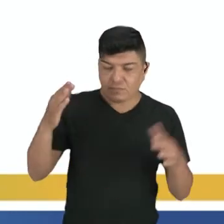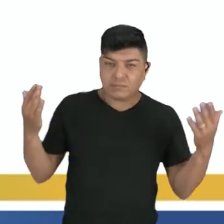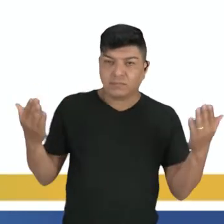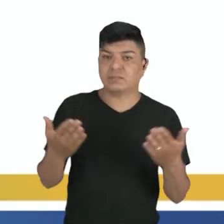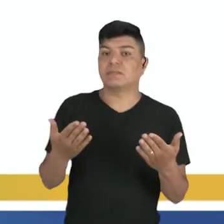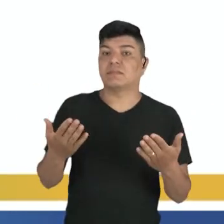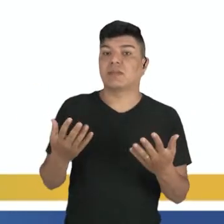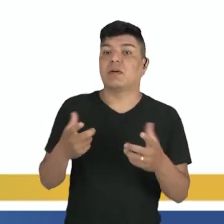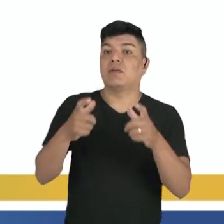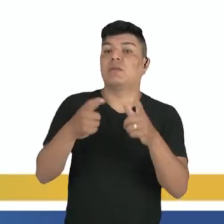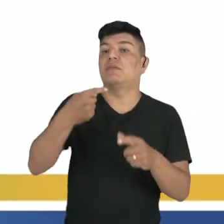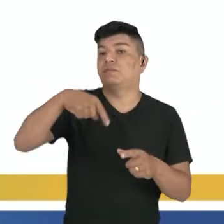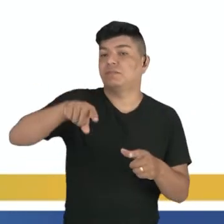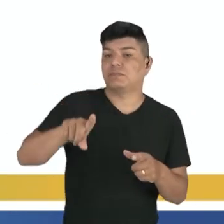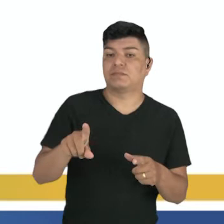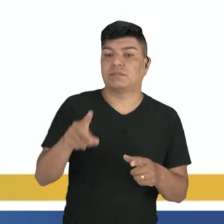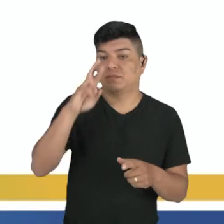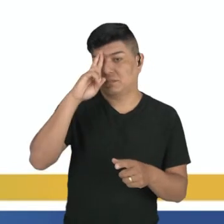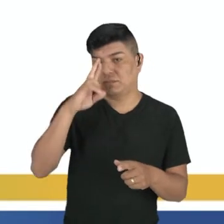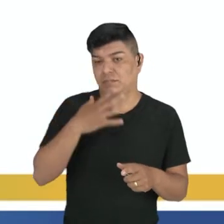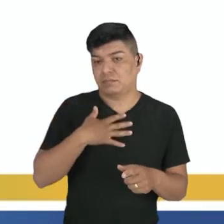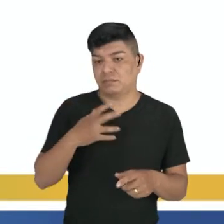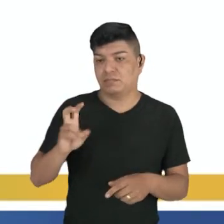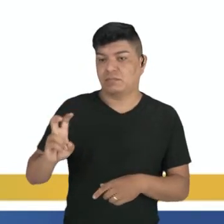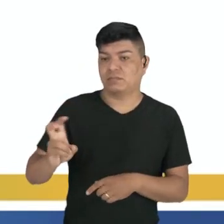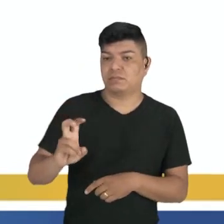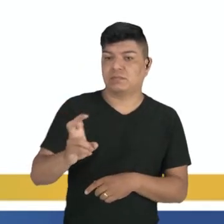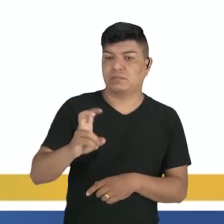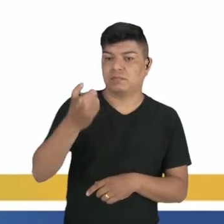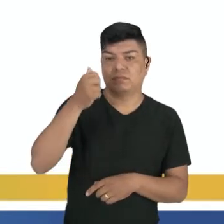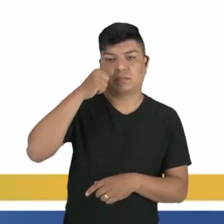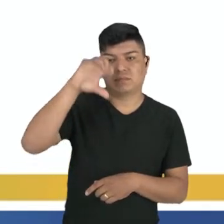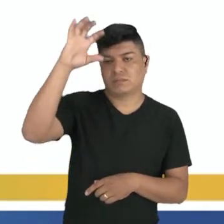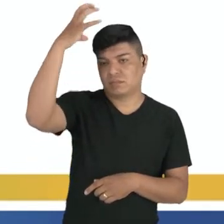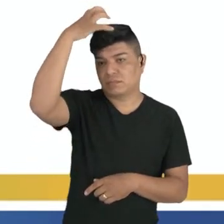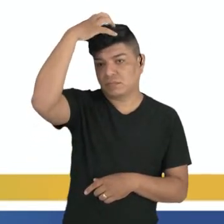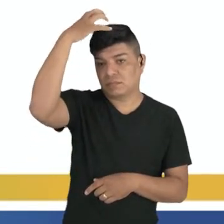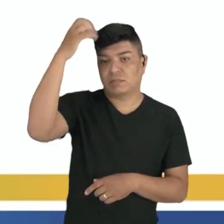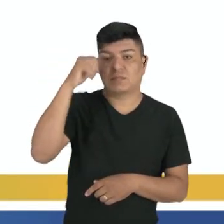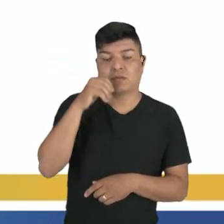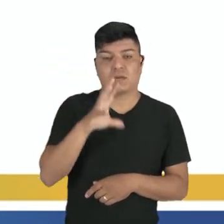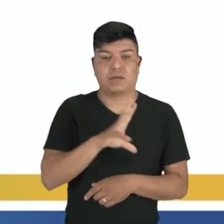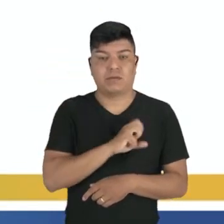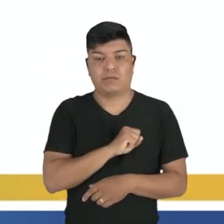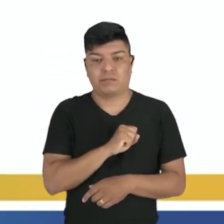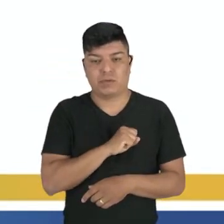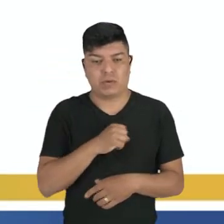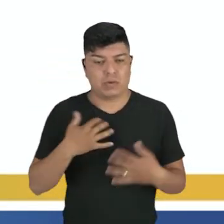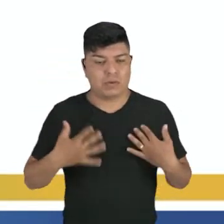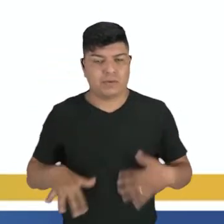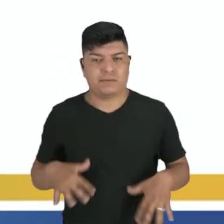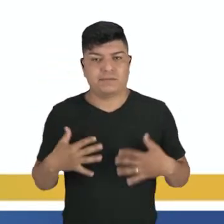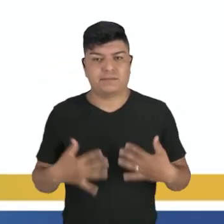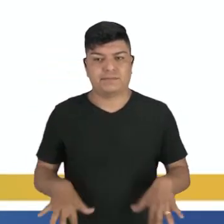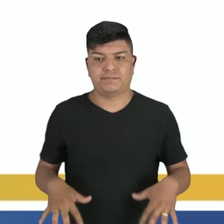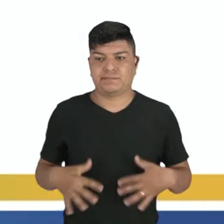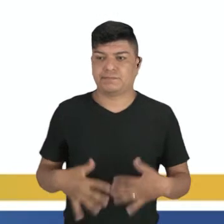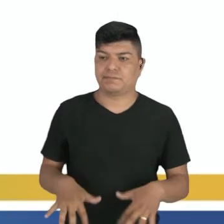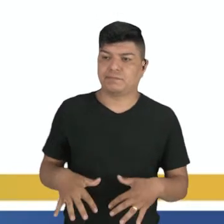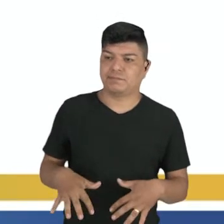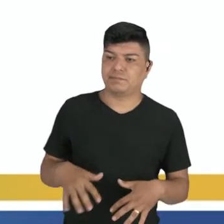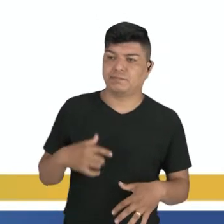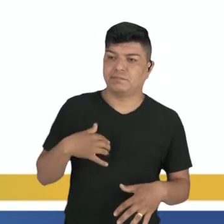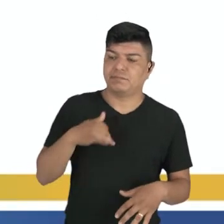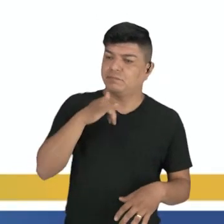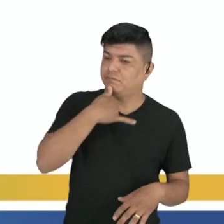me diga onde eu vou, senhora, serpente, princesa. Um amor assim violento, quando torna-se